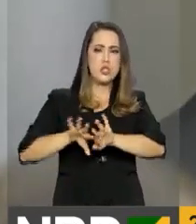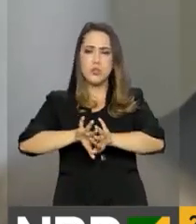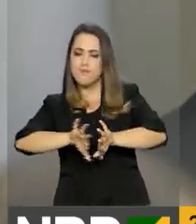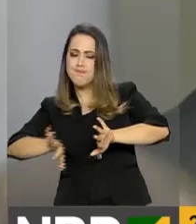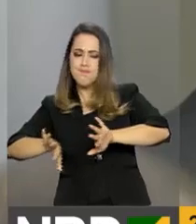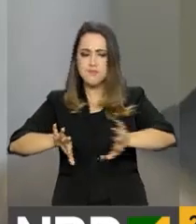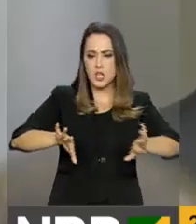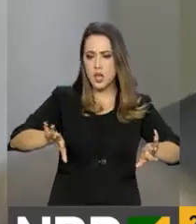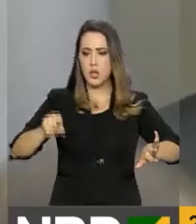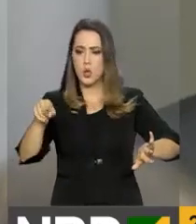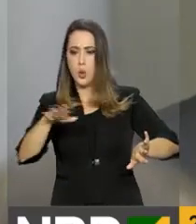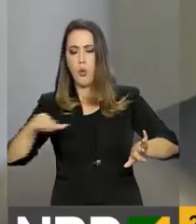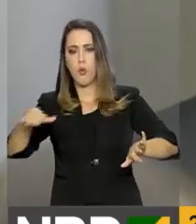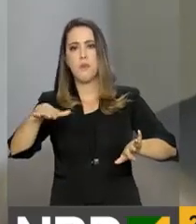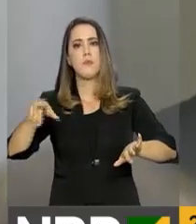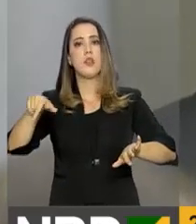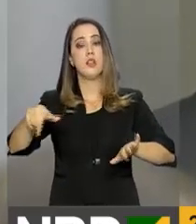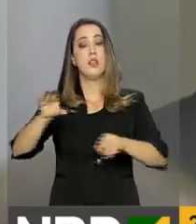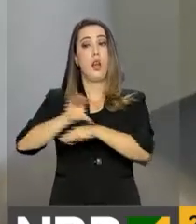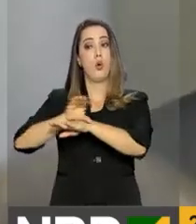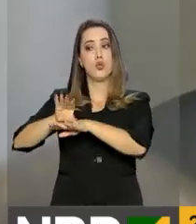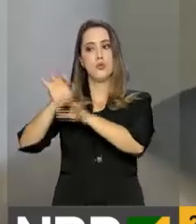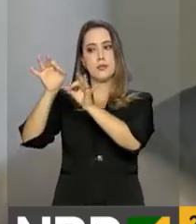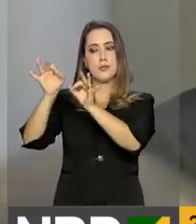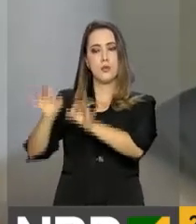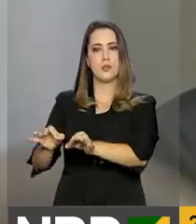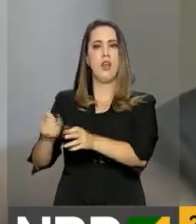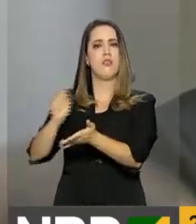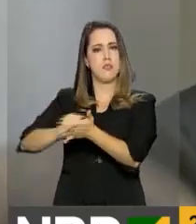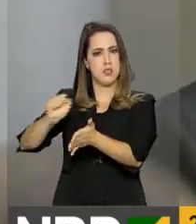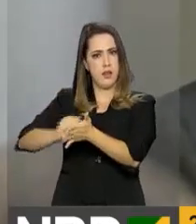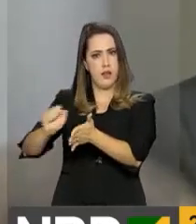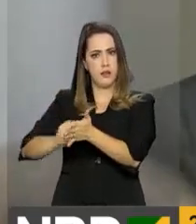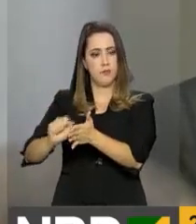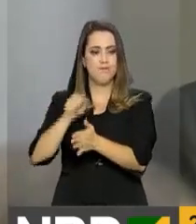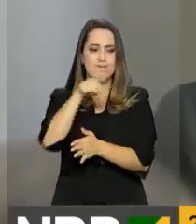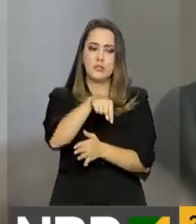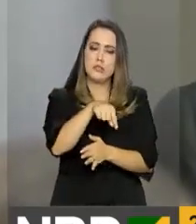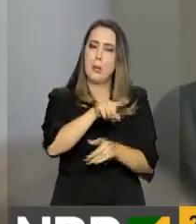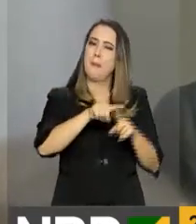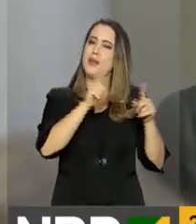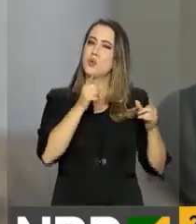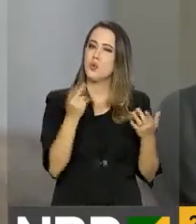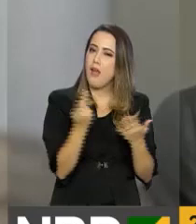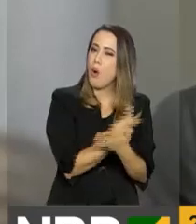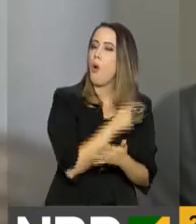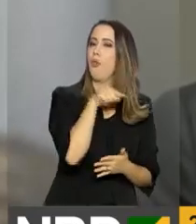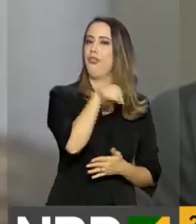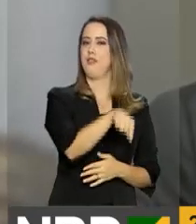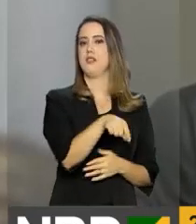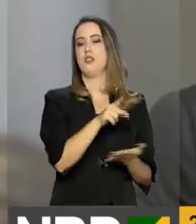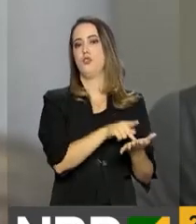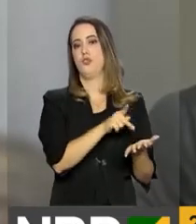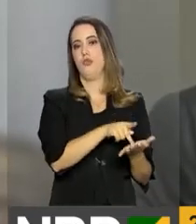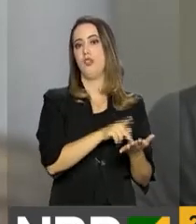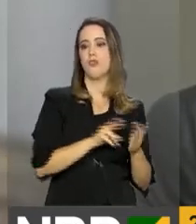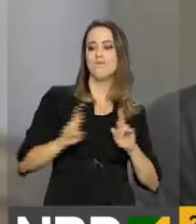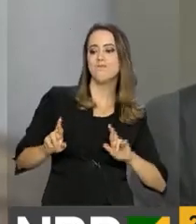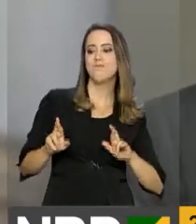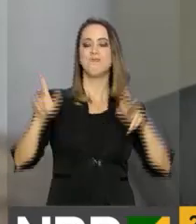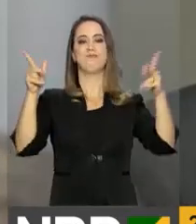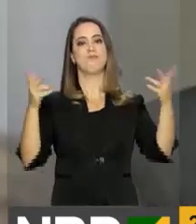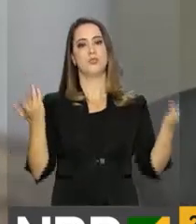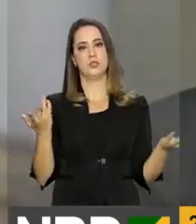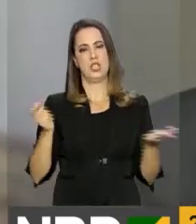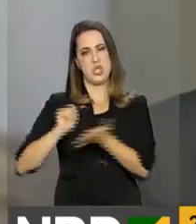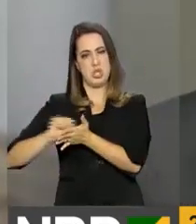muito grande entre a Constituição formal, ou seja, aquilo que estava escrito, e aquilo que acontece ou acontecia na vida do Estado.